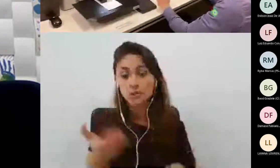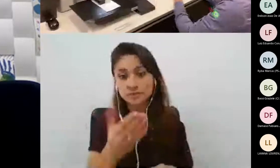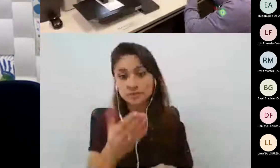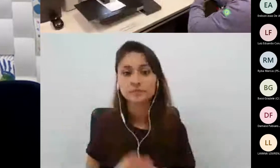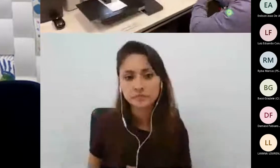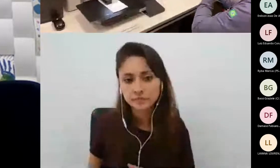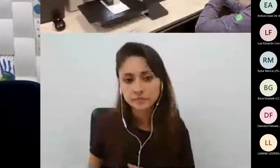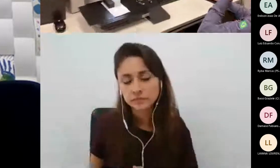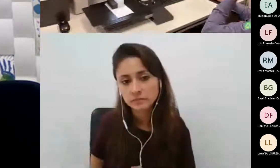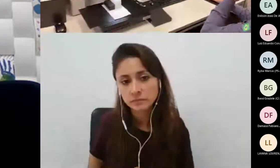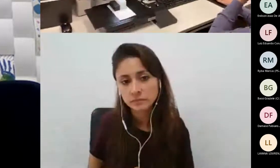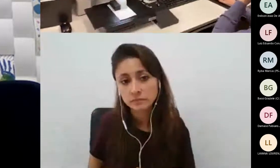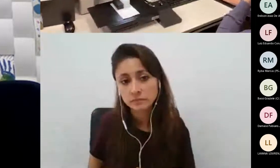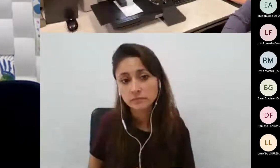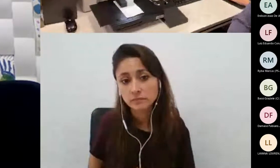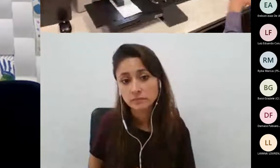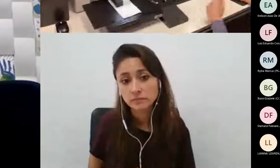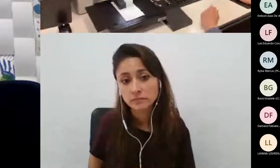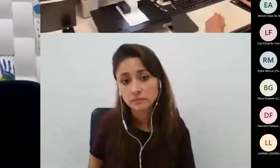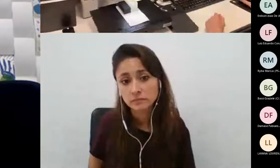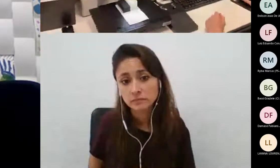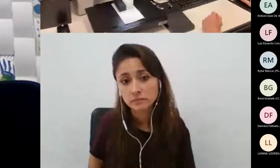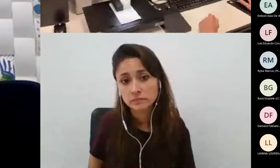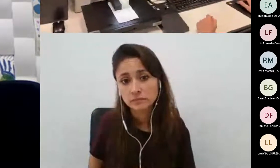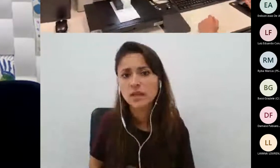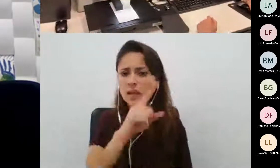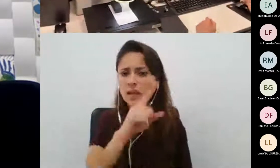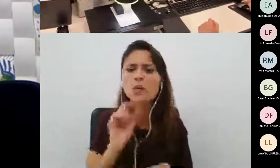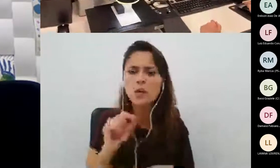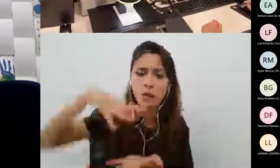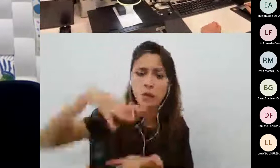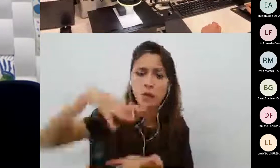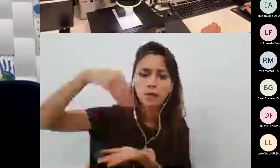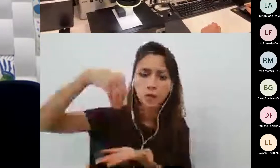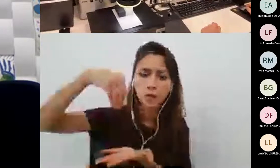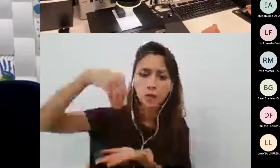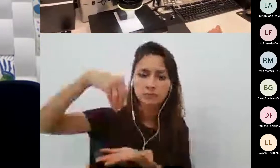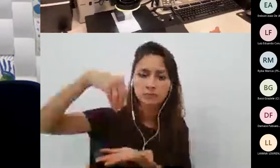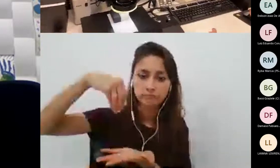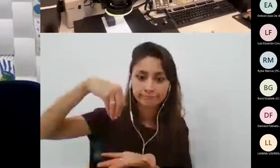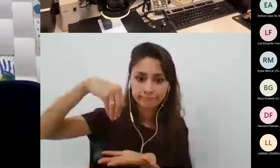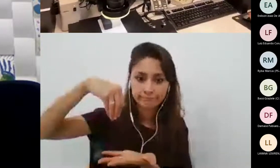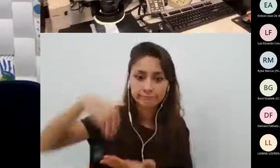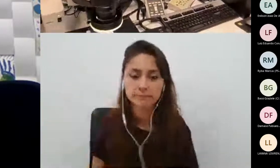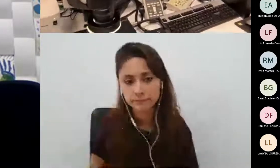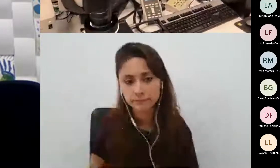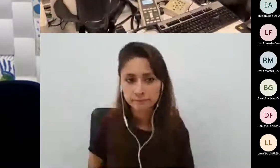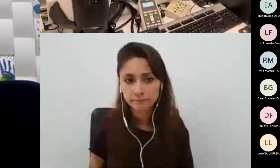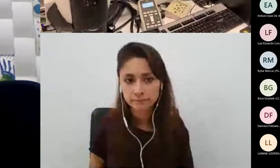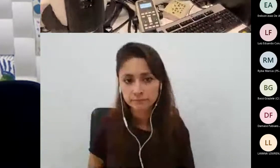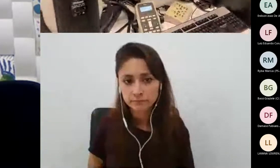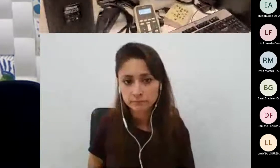ele tem a característica só de tirar foto. Então, a gente aplicou a indústria 4.0, onde a gente tem aqui